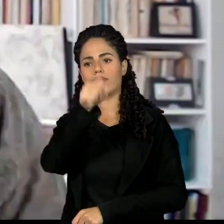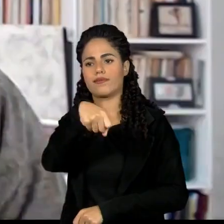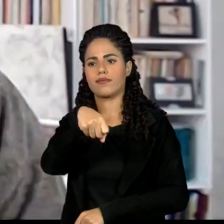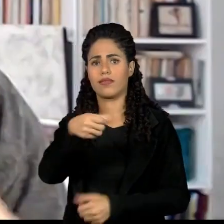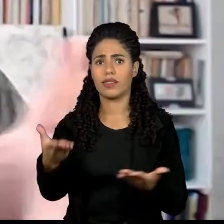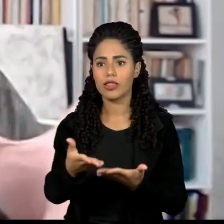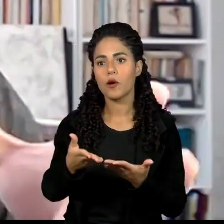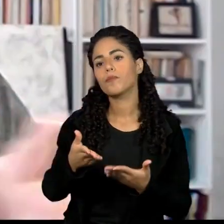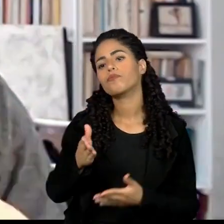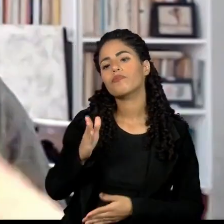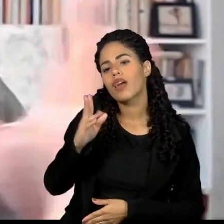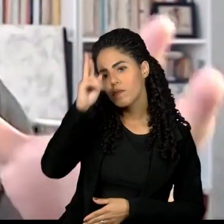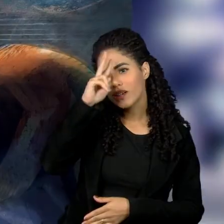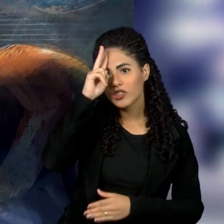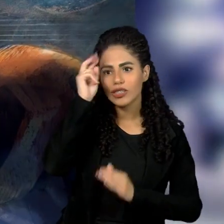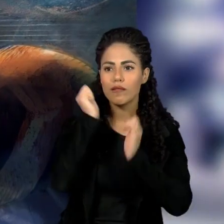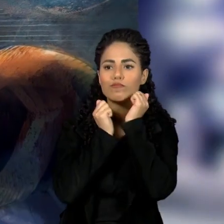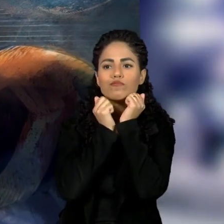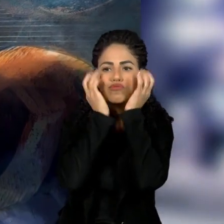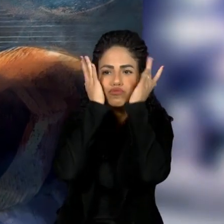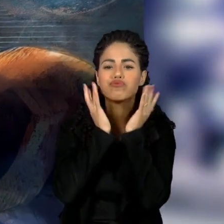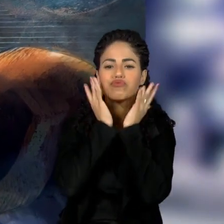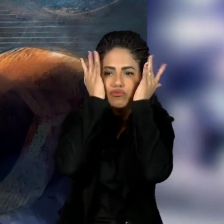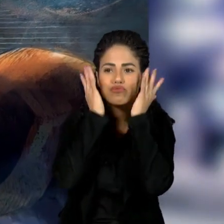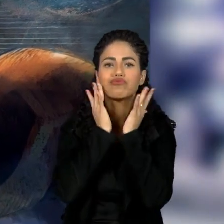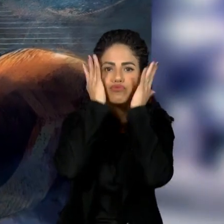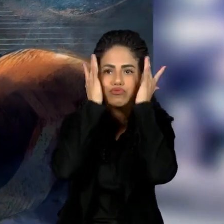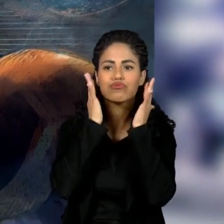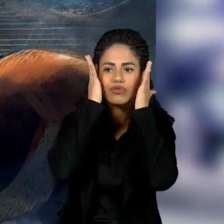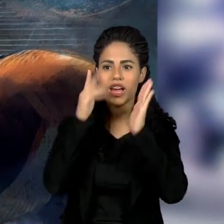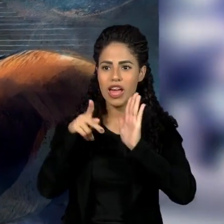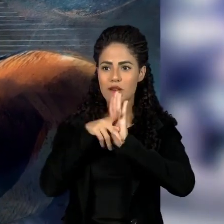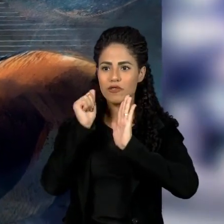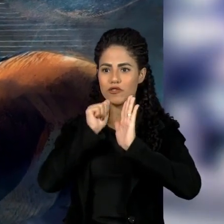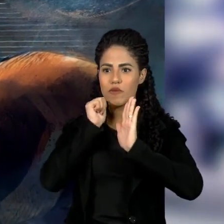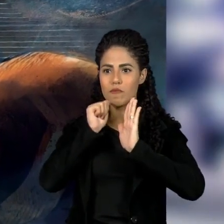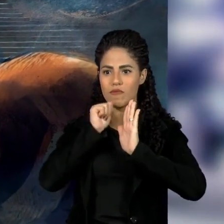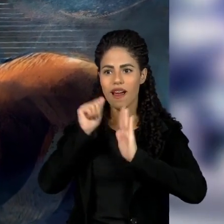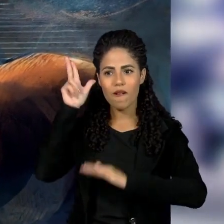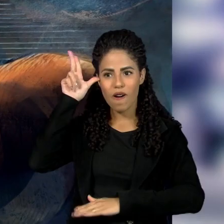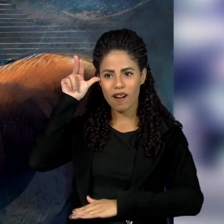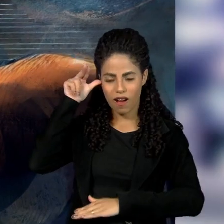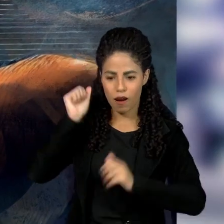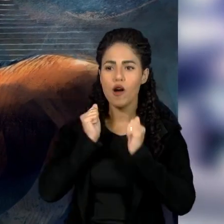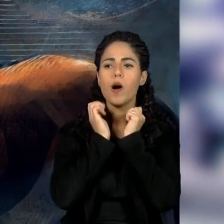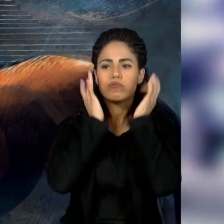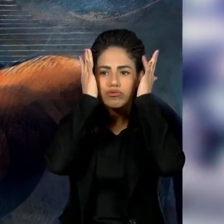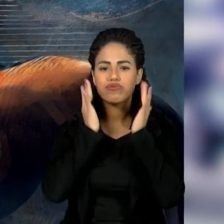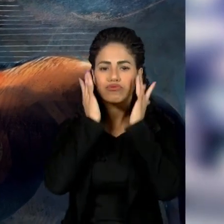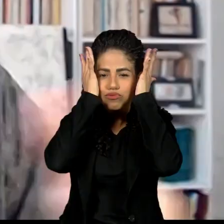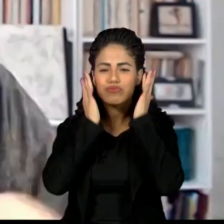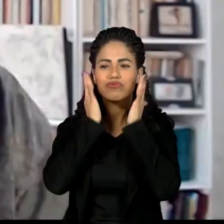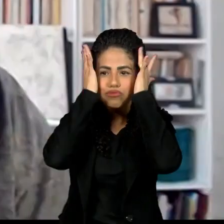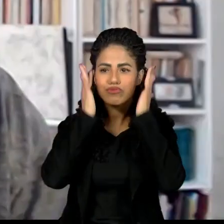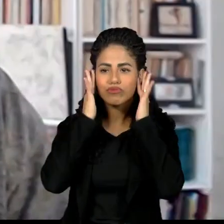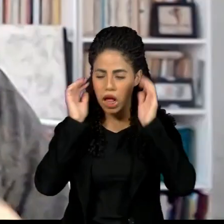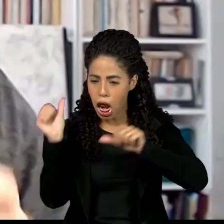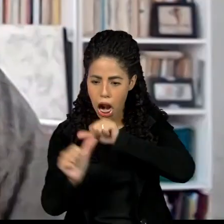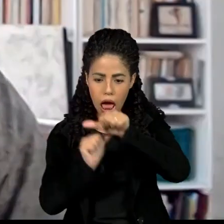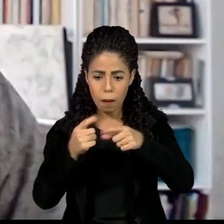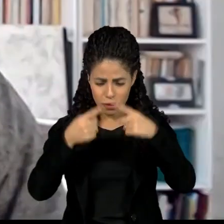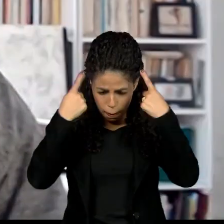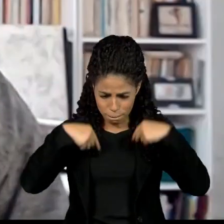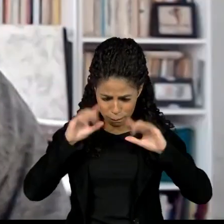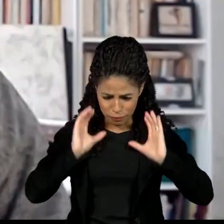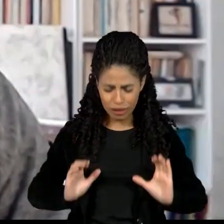mula sem cabeça, que é um mito de construção do corpo feminino, né? A mulher é amaldiçoada e transformada em besta porque ela tem comportamentos